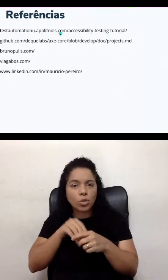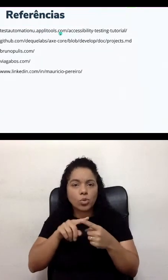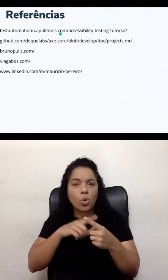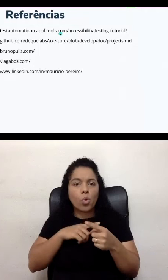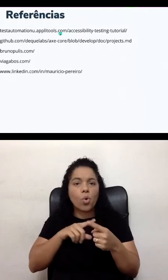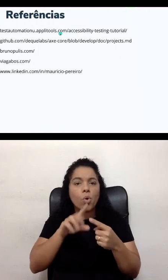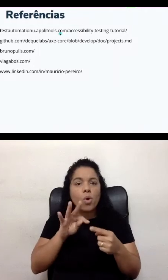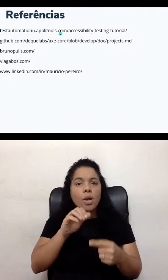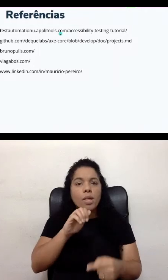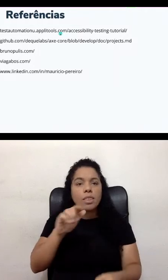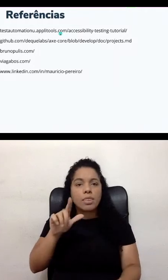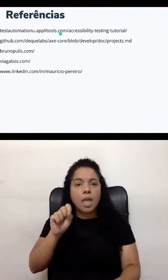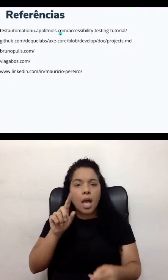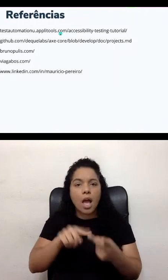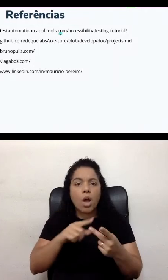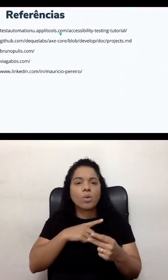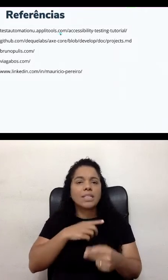Teste